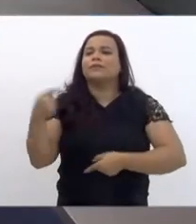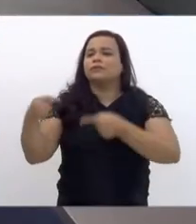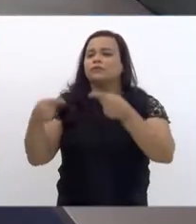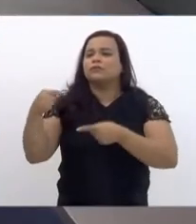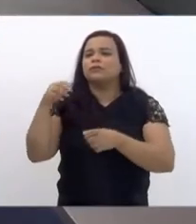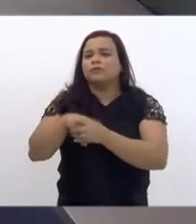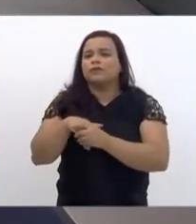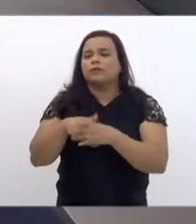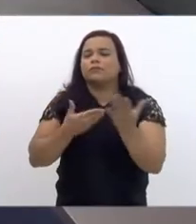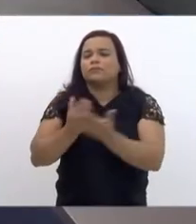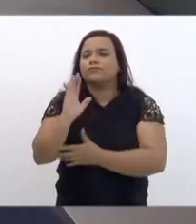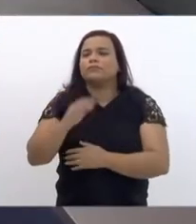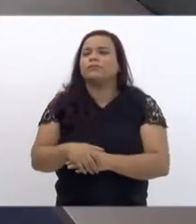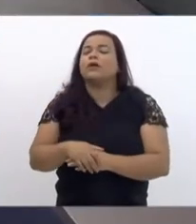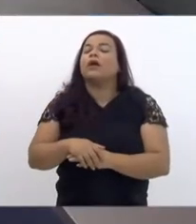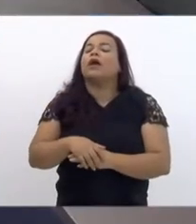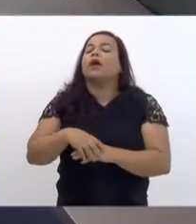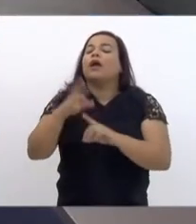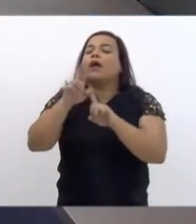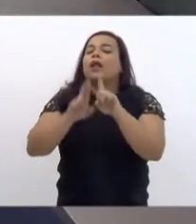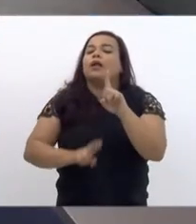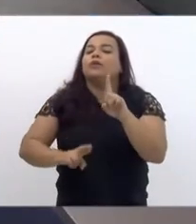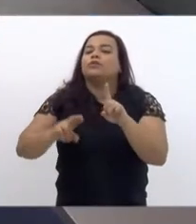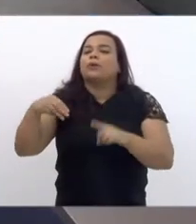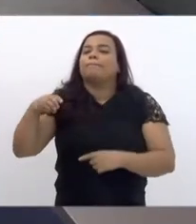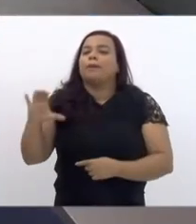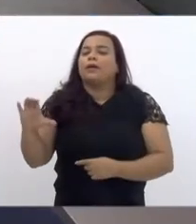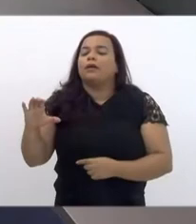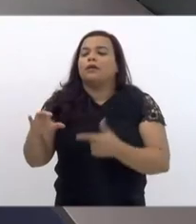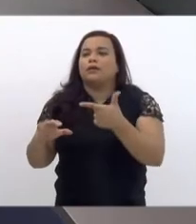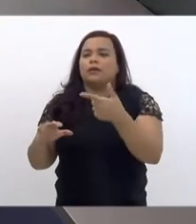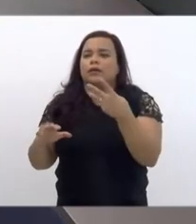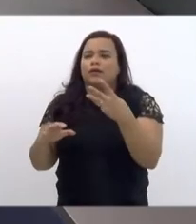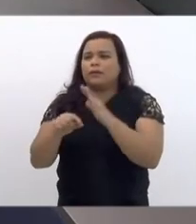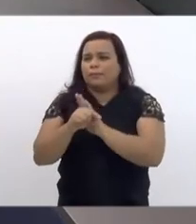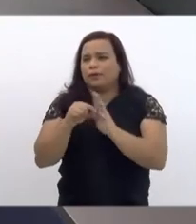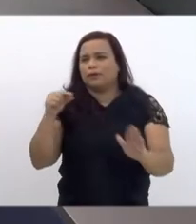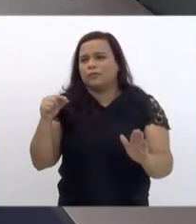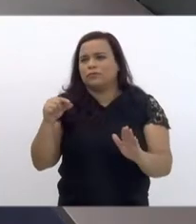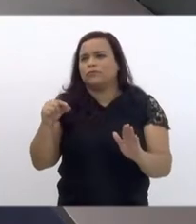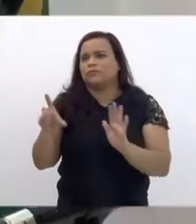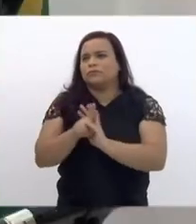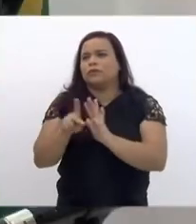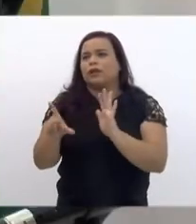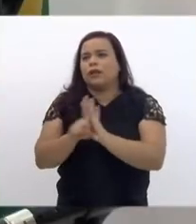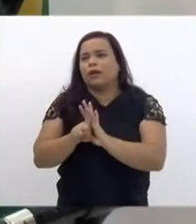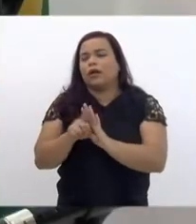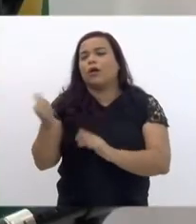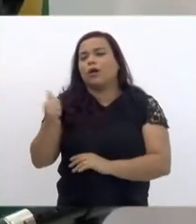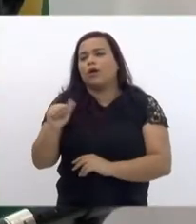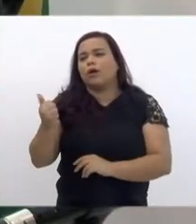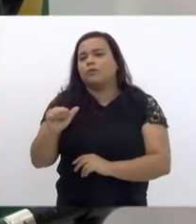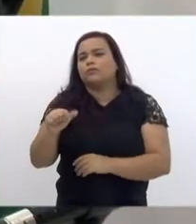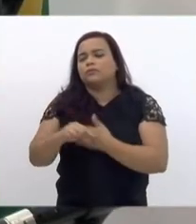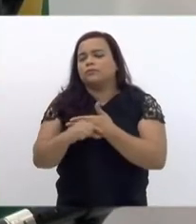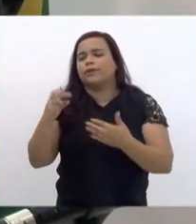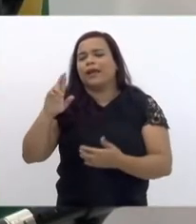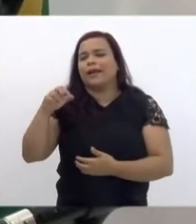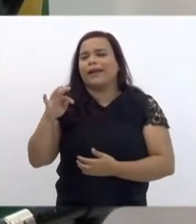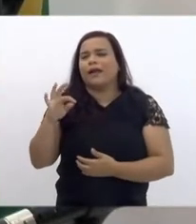aprovado. Relator, deputado Carlos Mink, 23 da pauta. Maravilhoso. Projeto de lei 1150-2019, autoria do deputado Renato Cozzolino, parecer